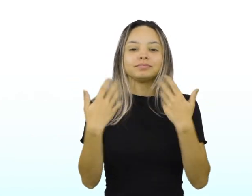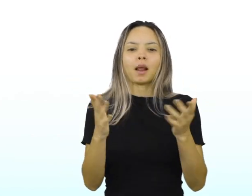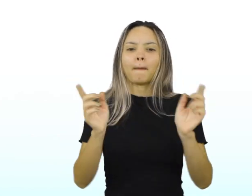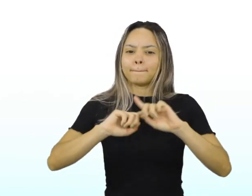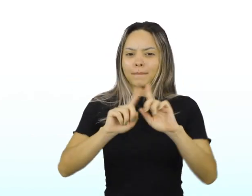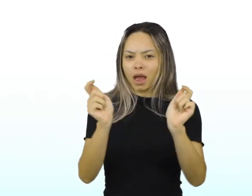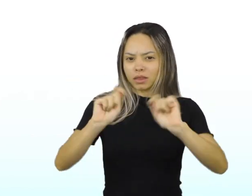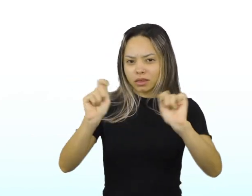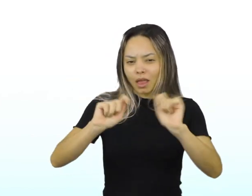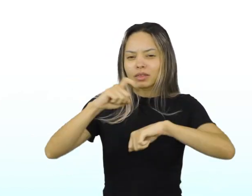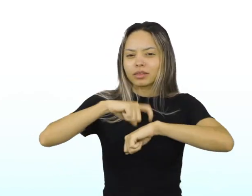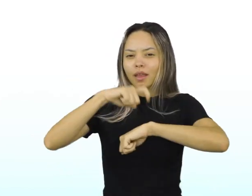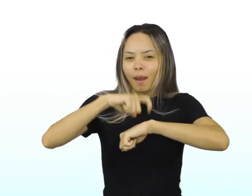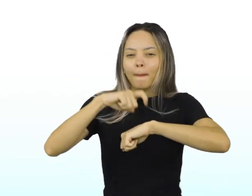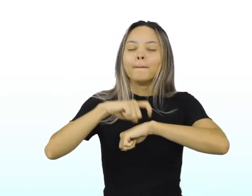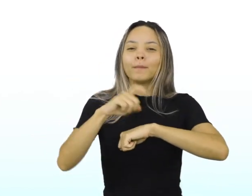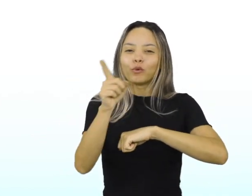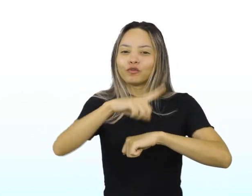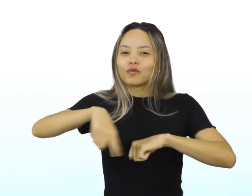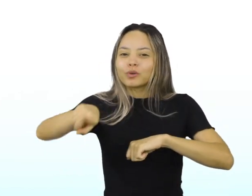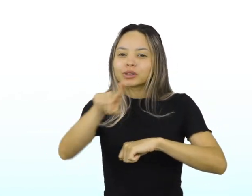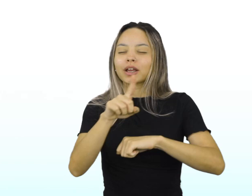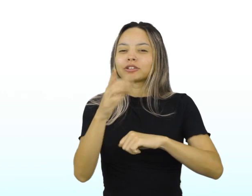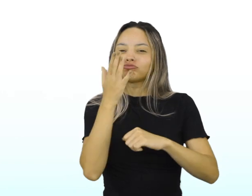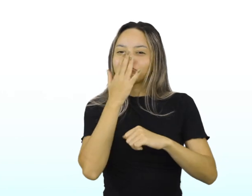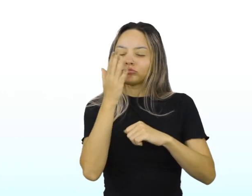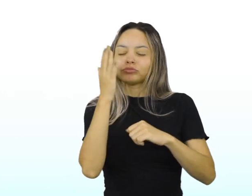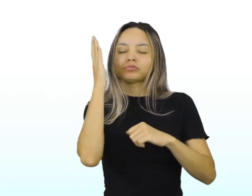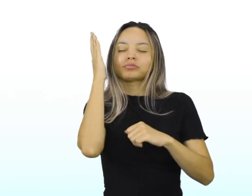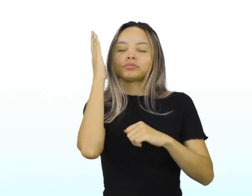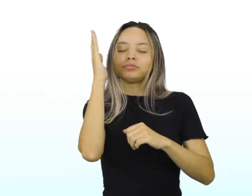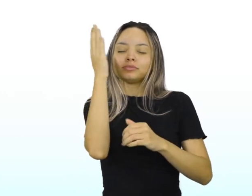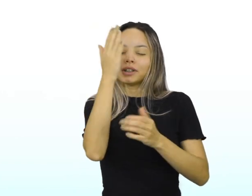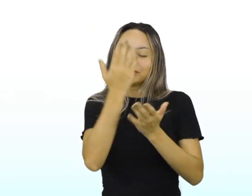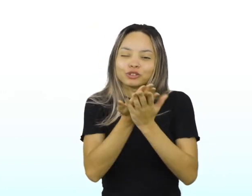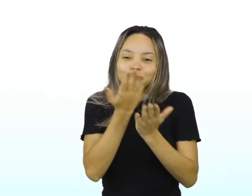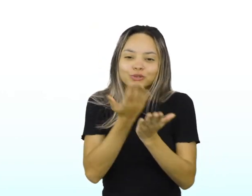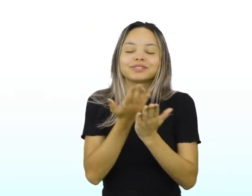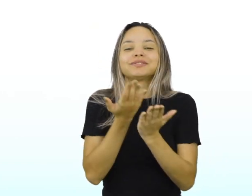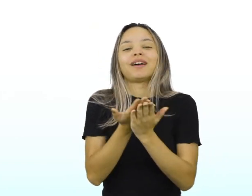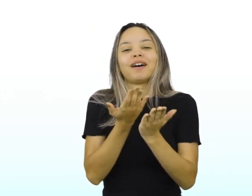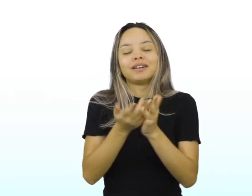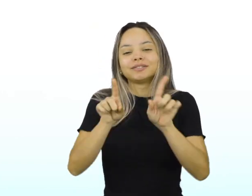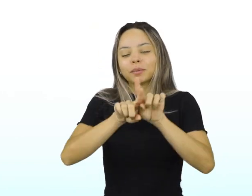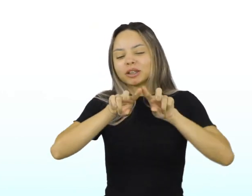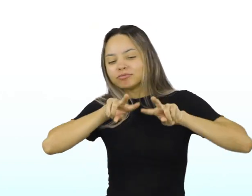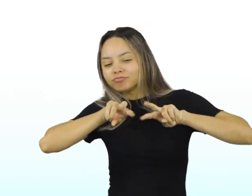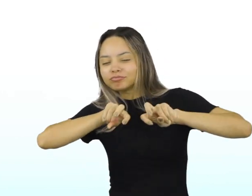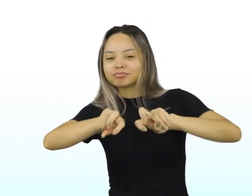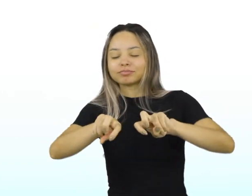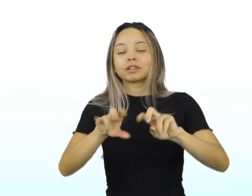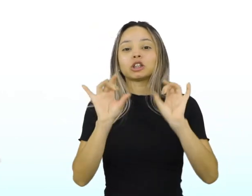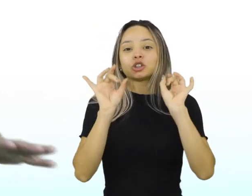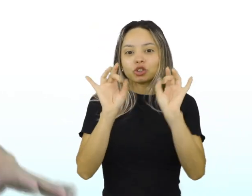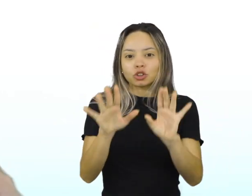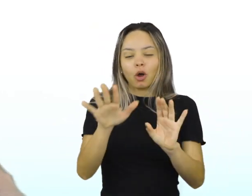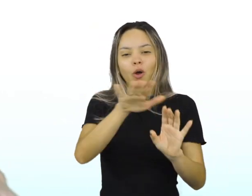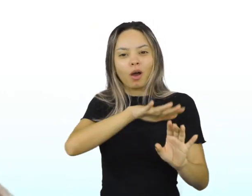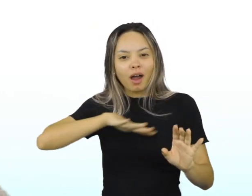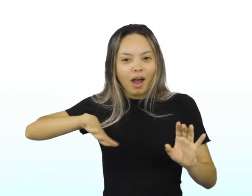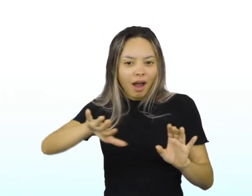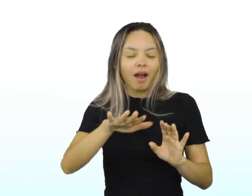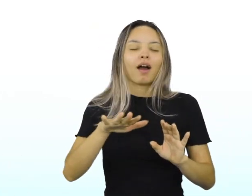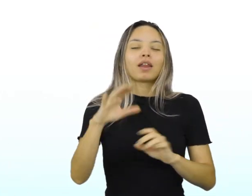daqueles ajustes finais, sobretudo porque hoje eu vou trazer uma aula super importante, não só para a prova de